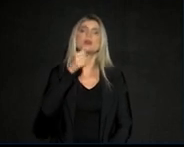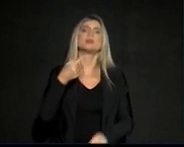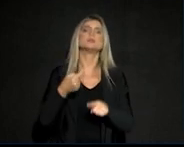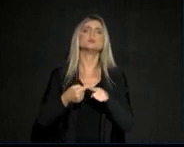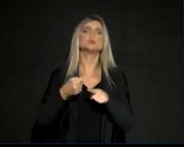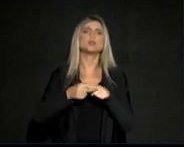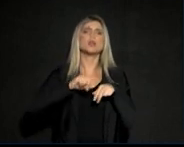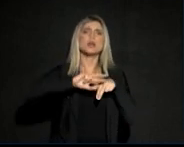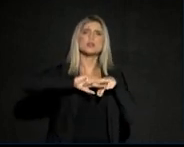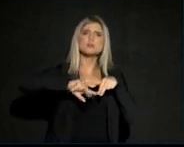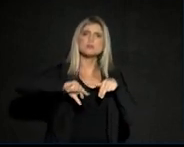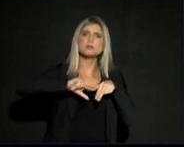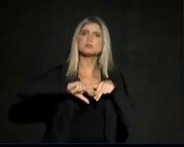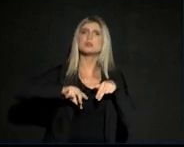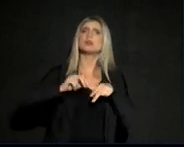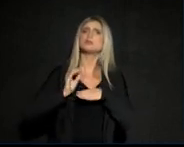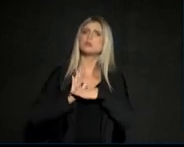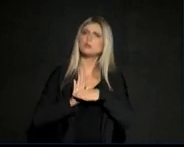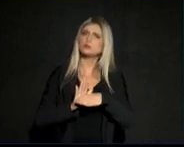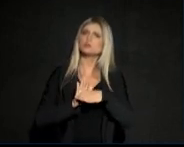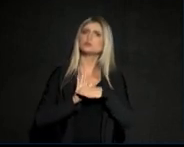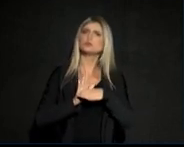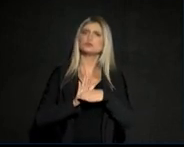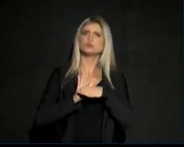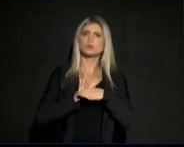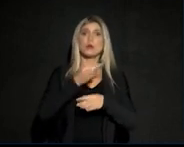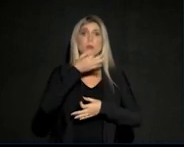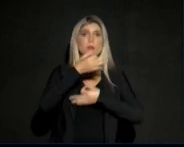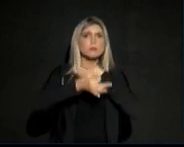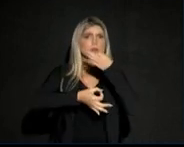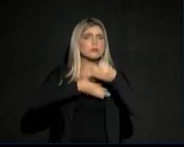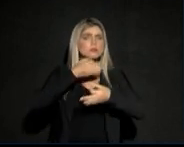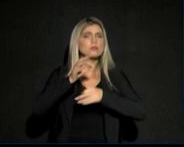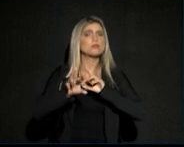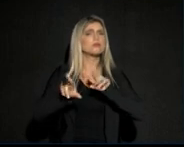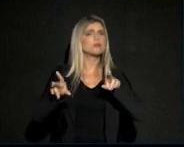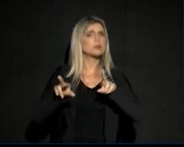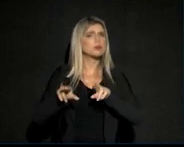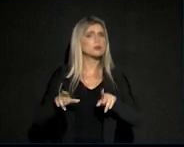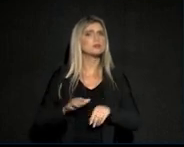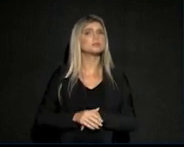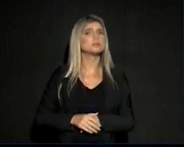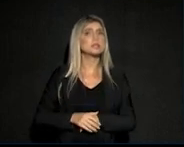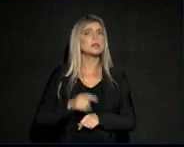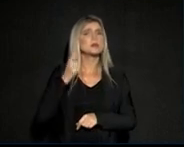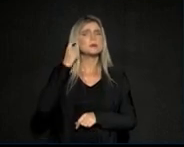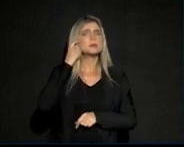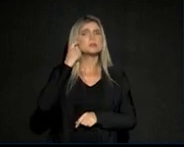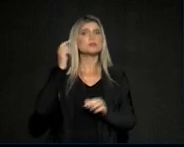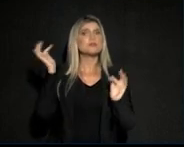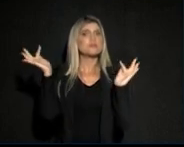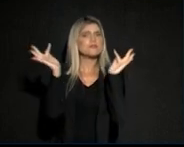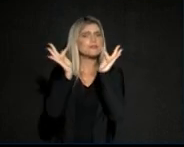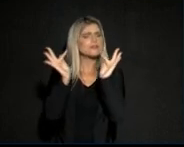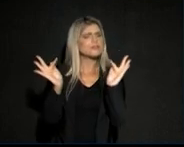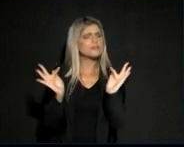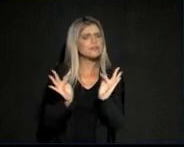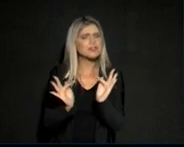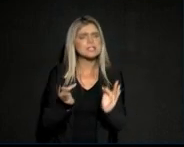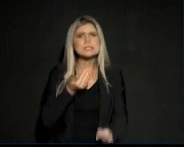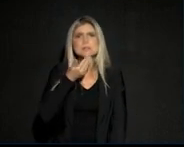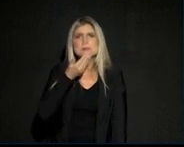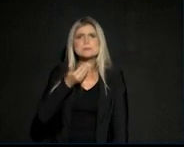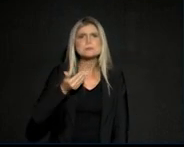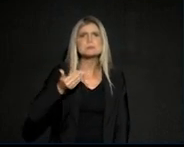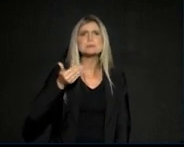diversidade geram decisões mais eficientes para as organizações e eu acho que pessoas felizes performam mais e